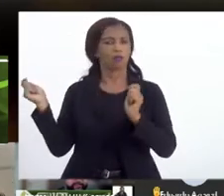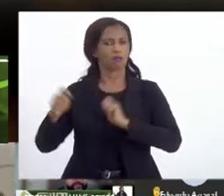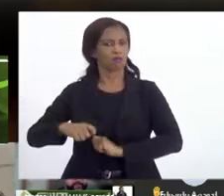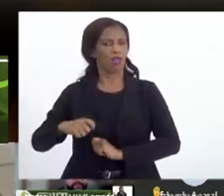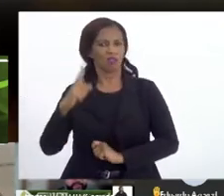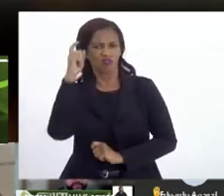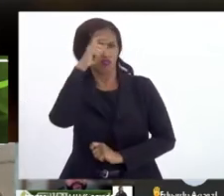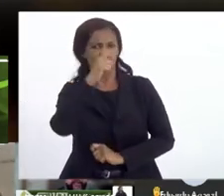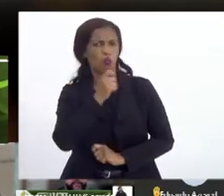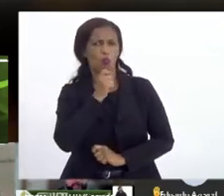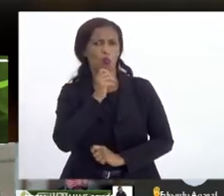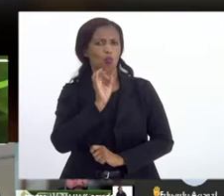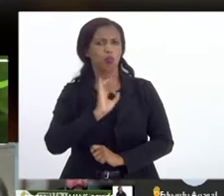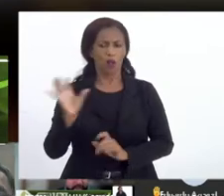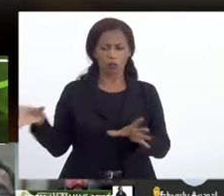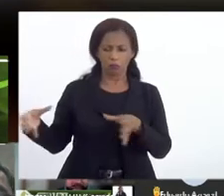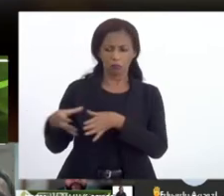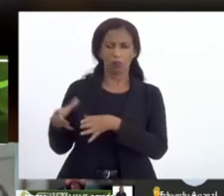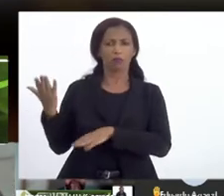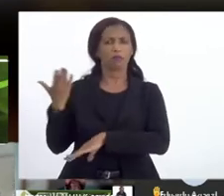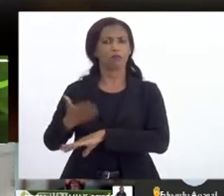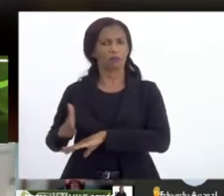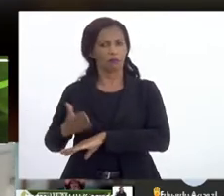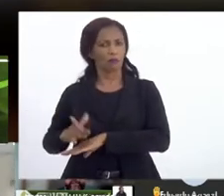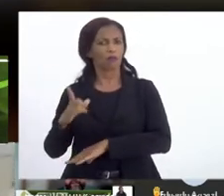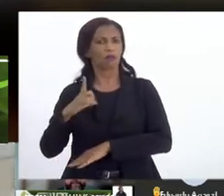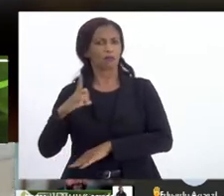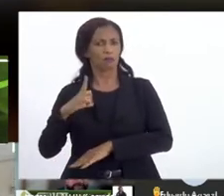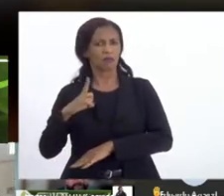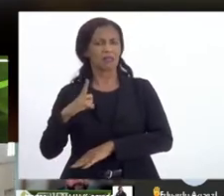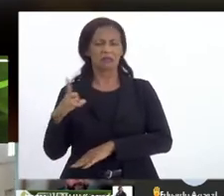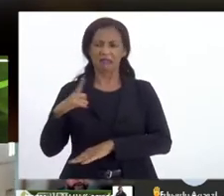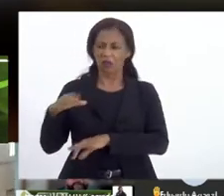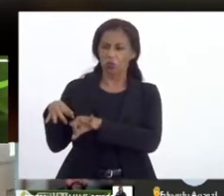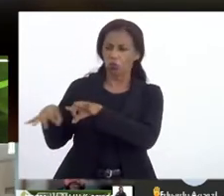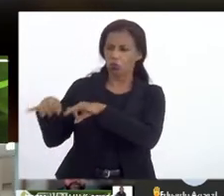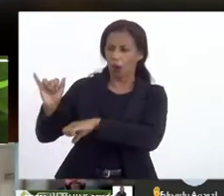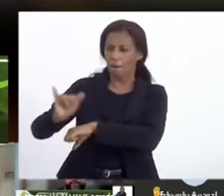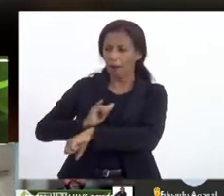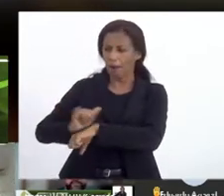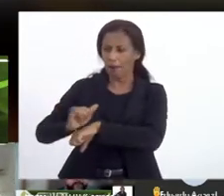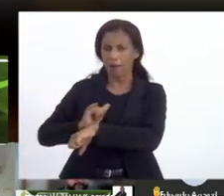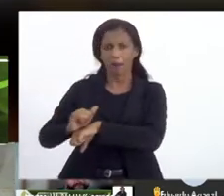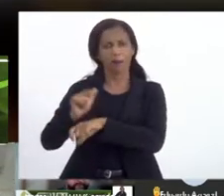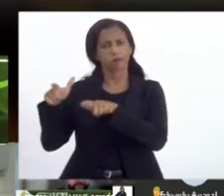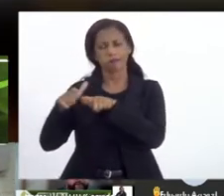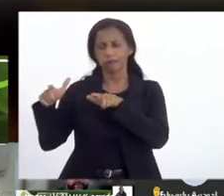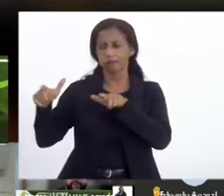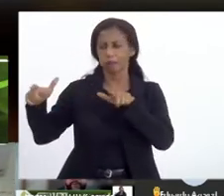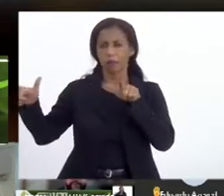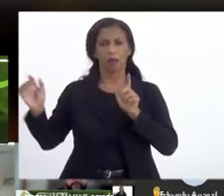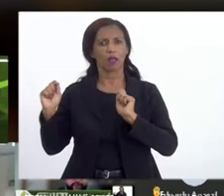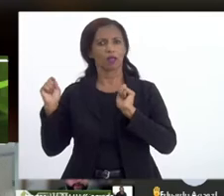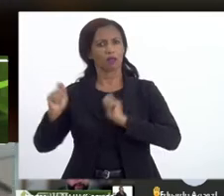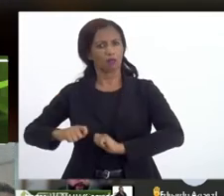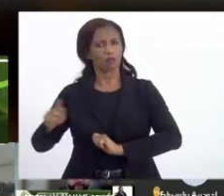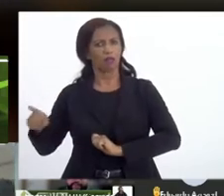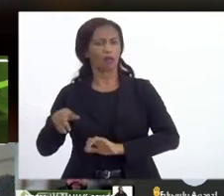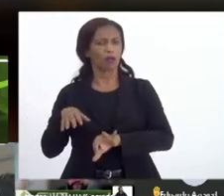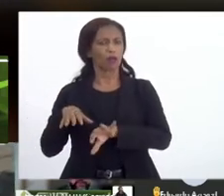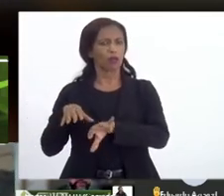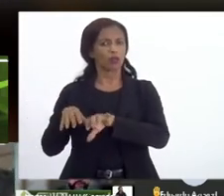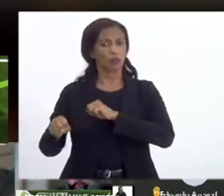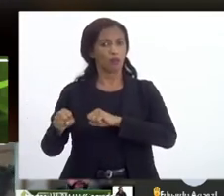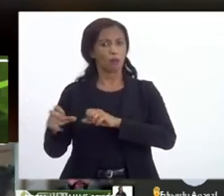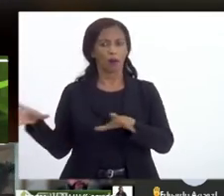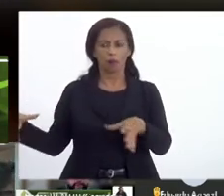muita dificuldade. Tá? Temos equipe treinada, equipe mapeada para potencial expansão. Então, nós formamos há